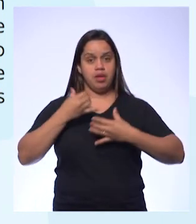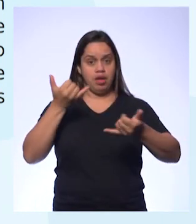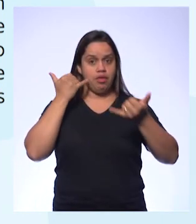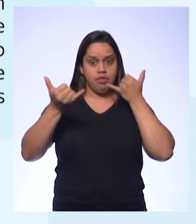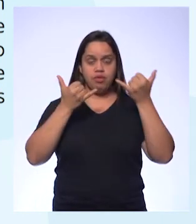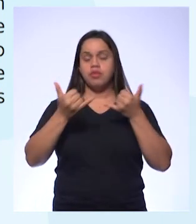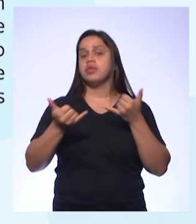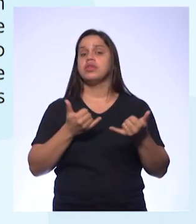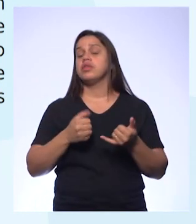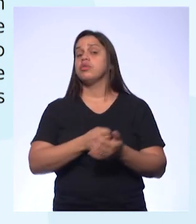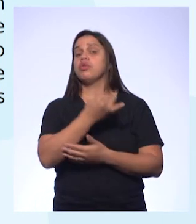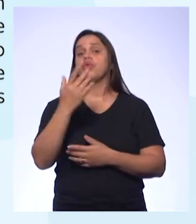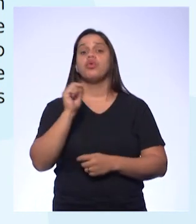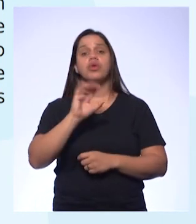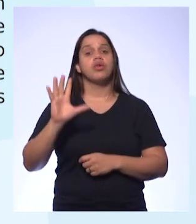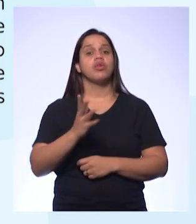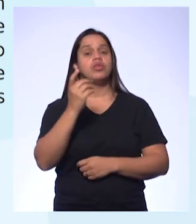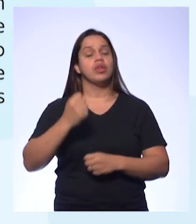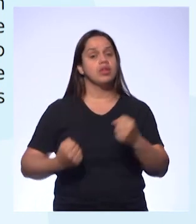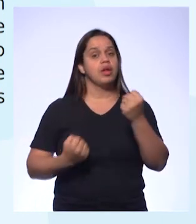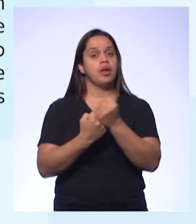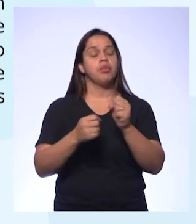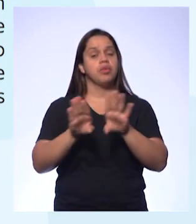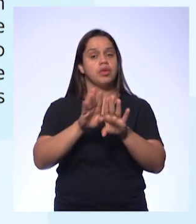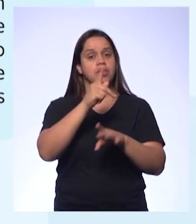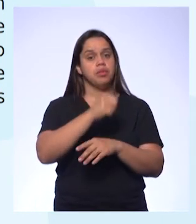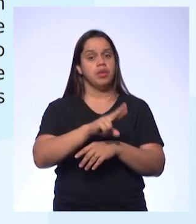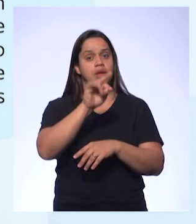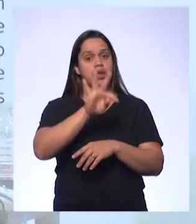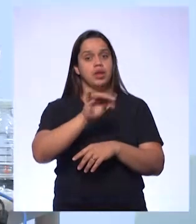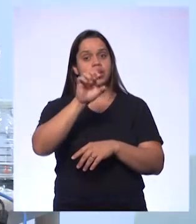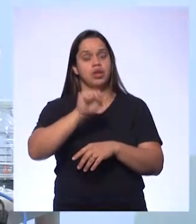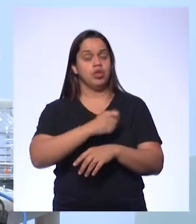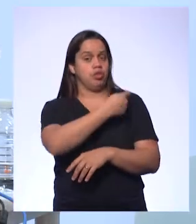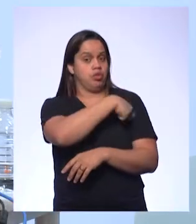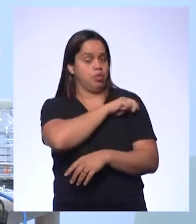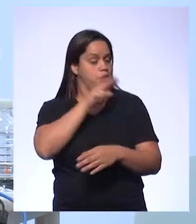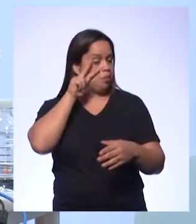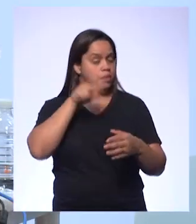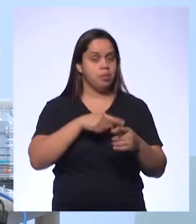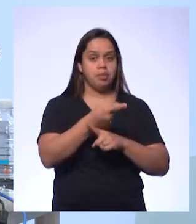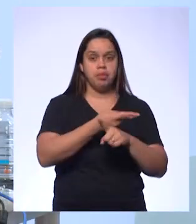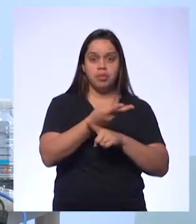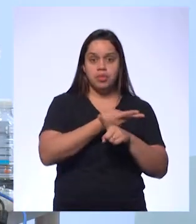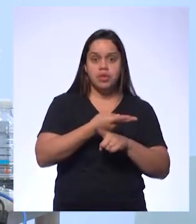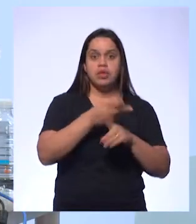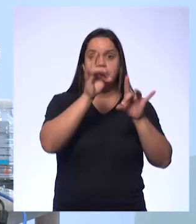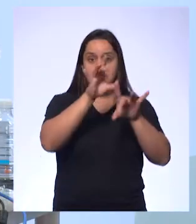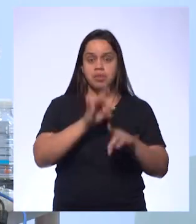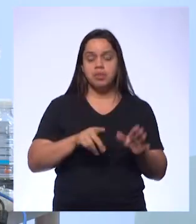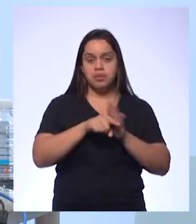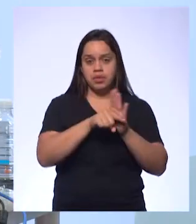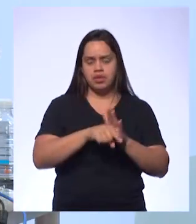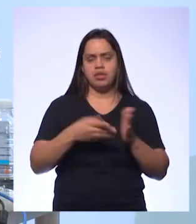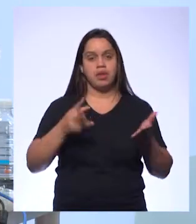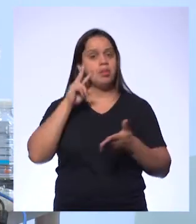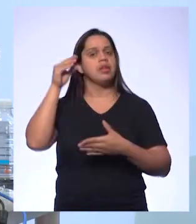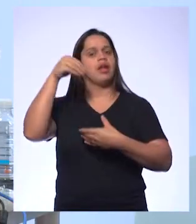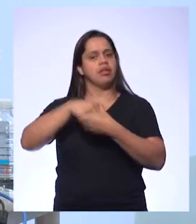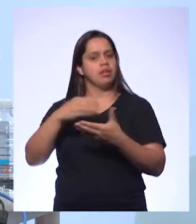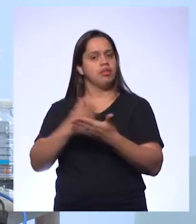informação, muitas vezes com a contribuição de peritos ou especialistas. Também está no caderno do professor. Então, você está vendo que a gente